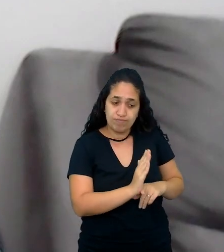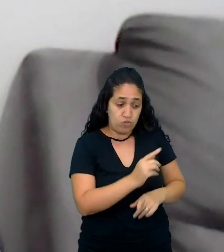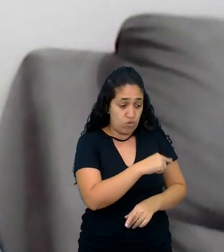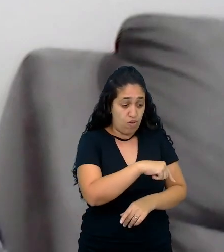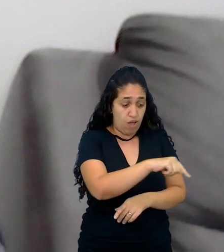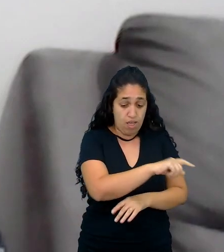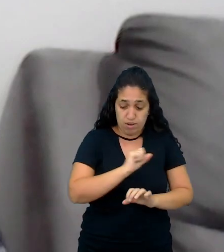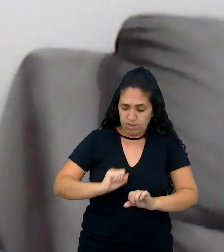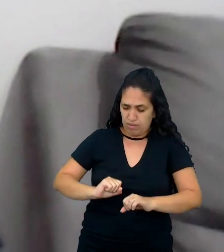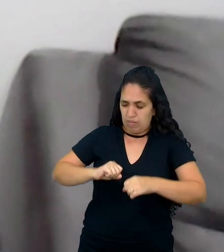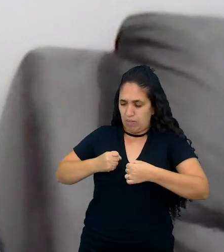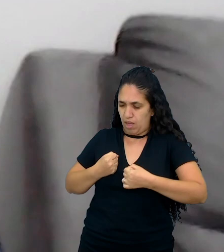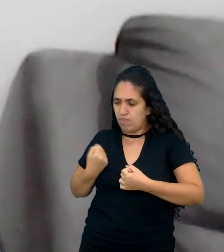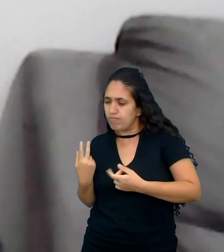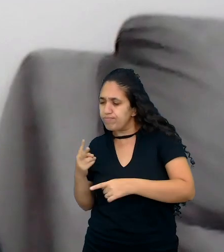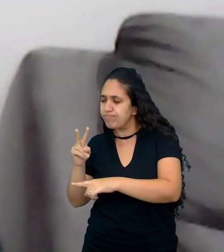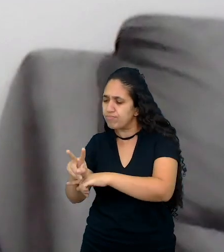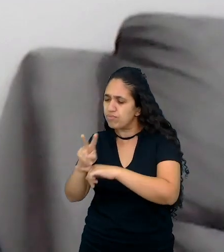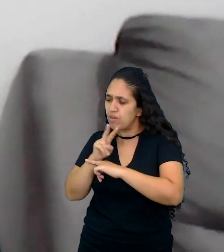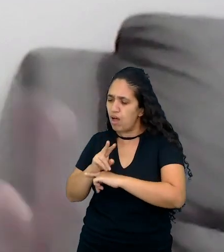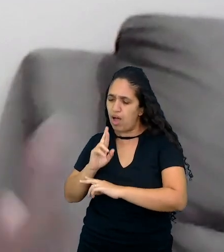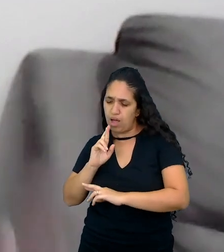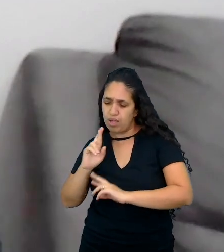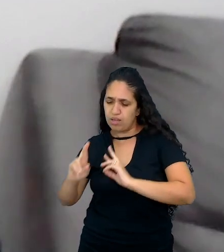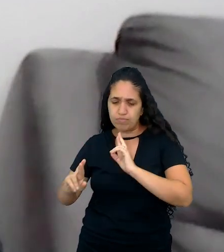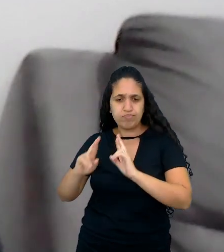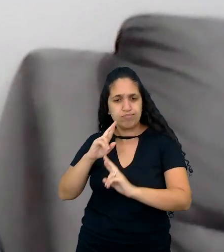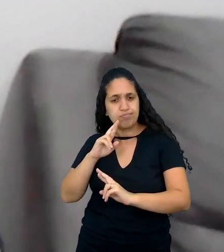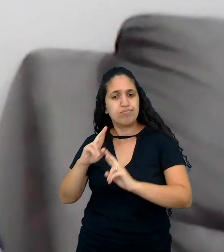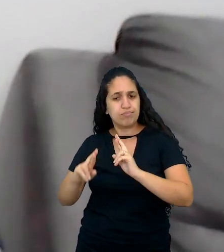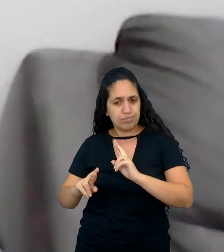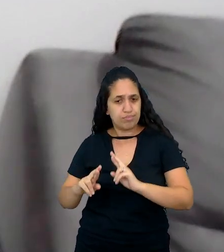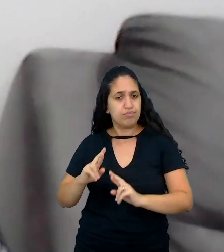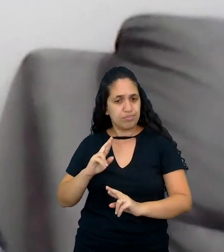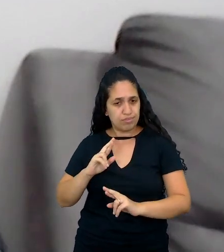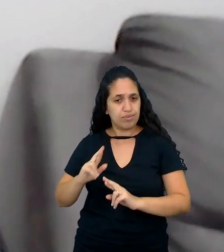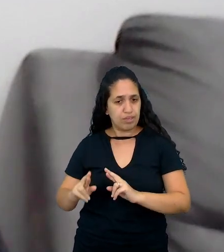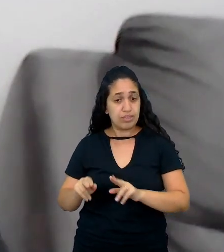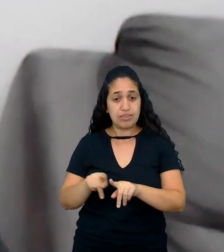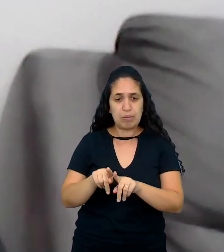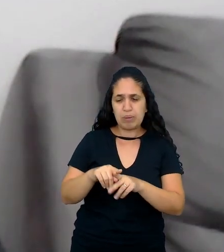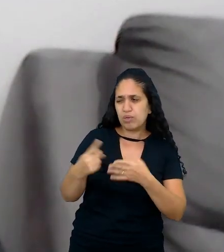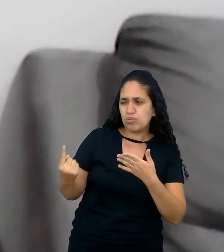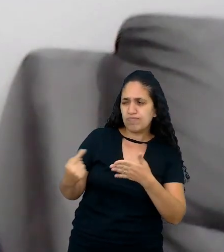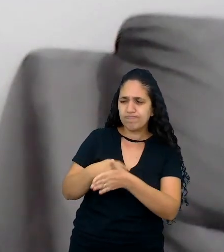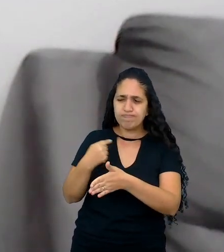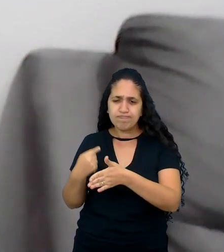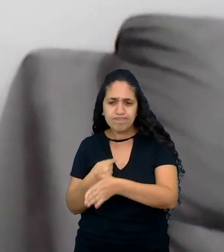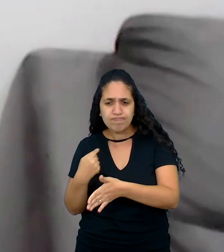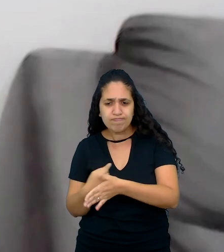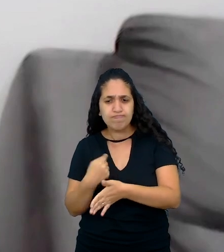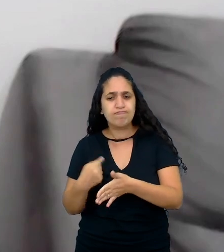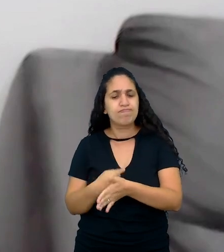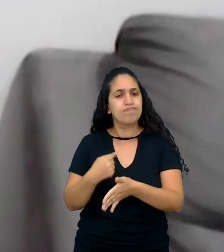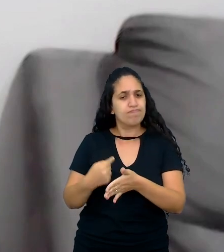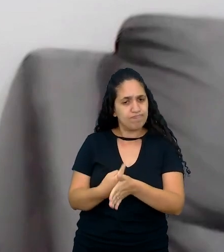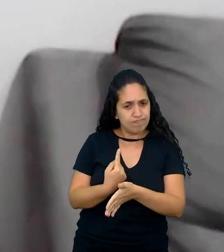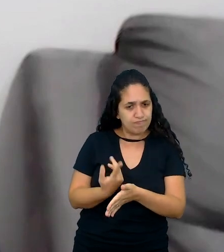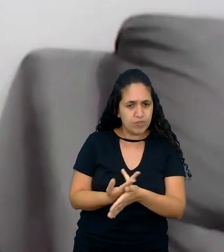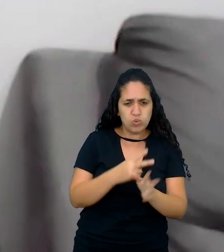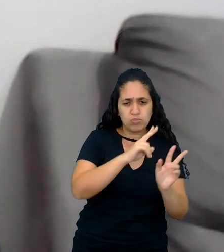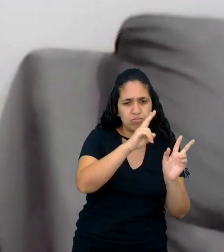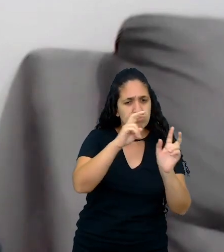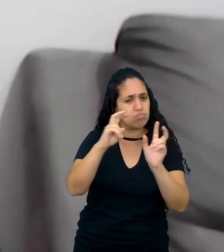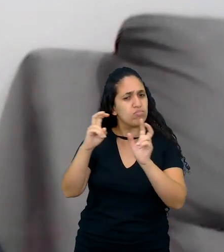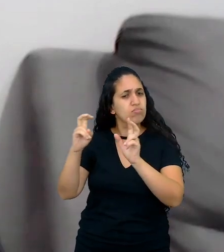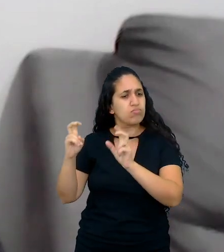para irem buscar respostas para as perguntas, né? Para os questionamentos, né? Que eles têm em relação a um